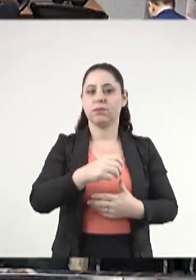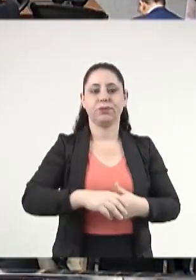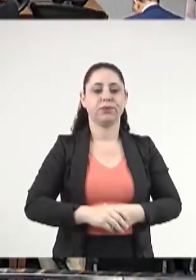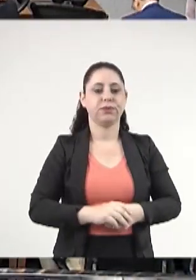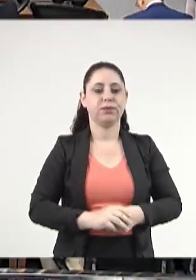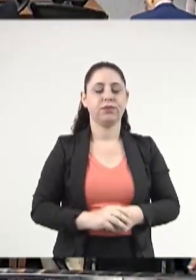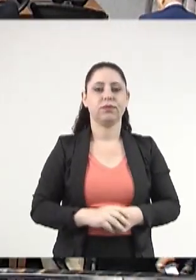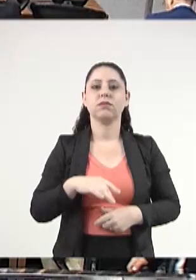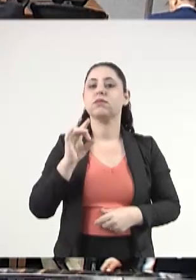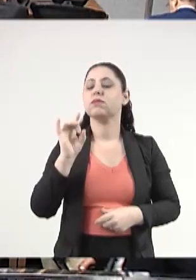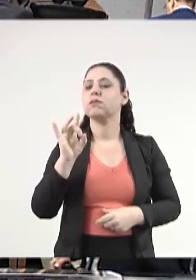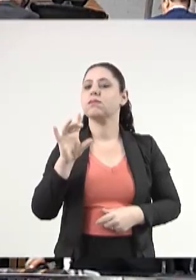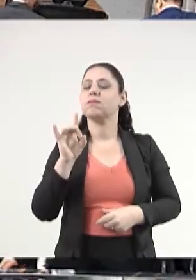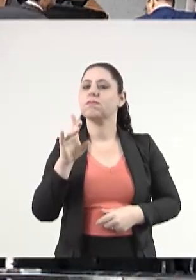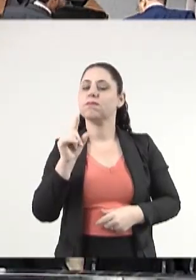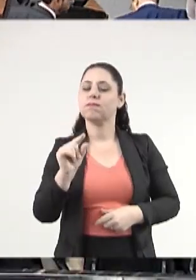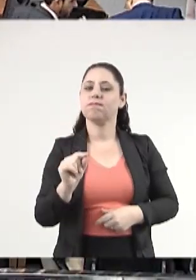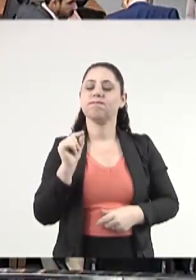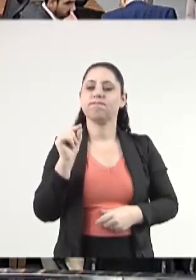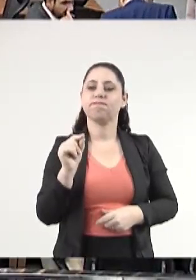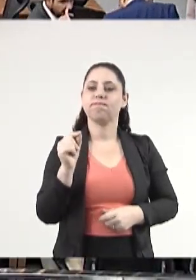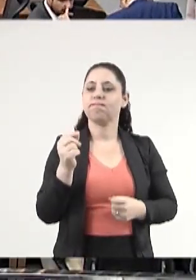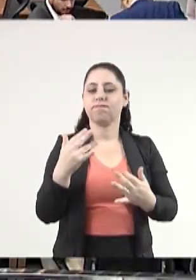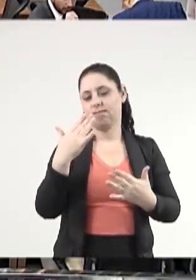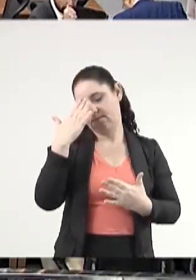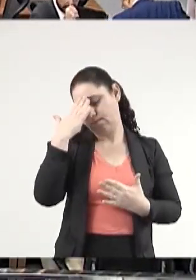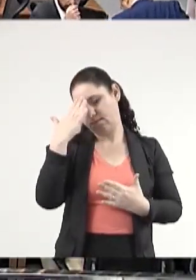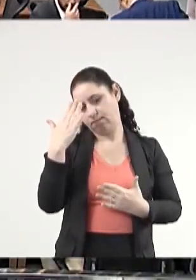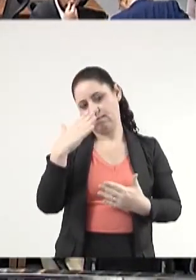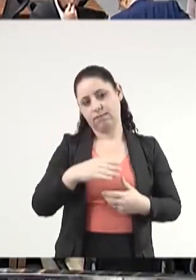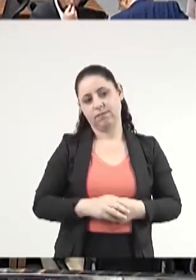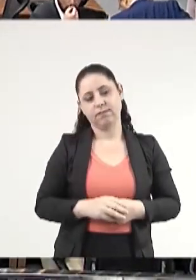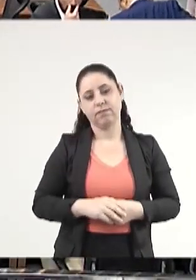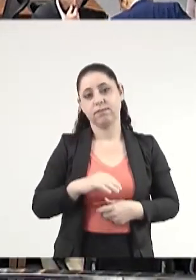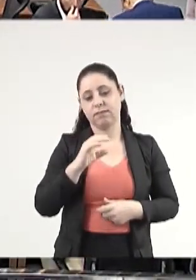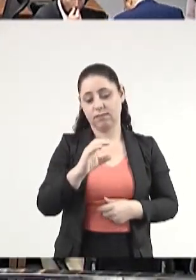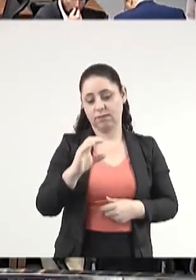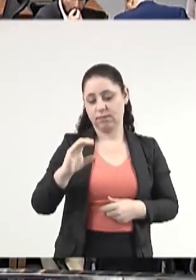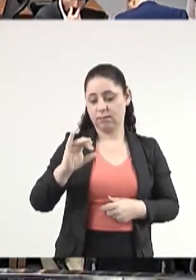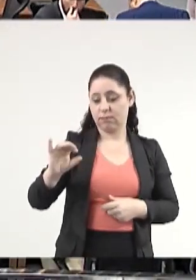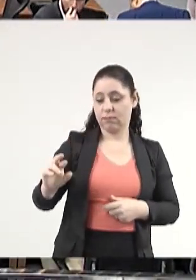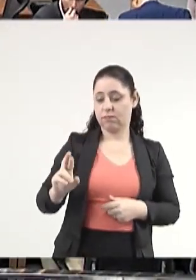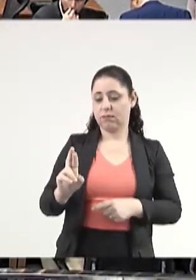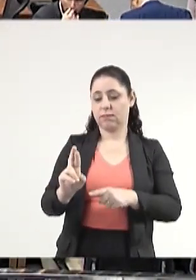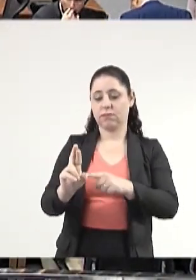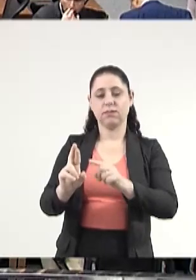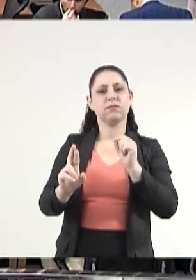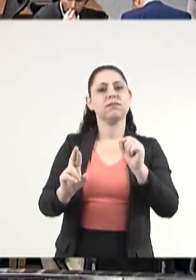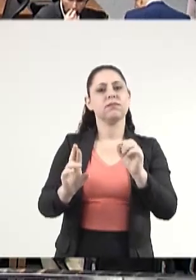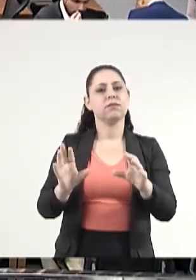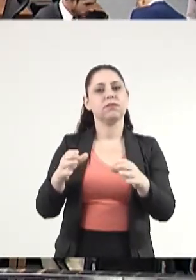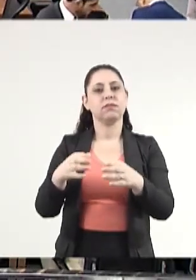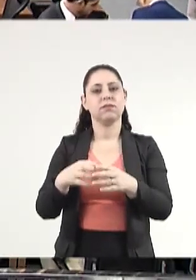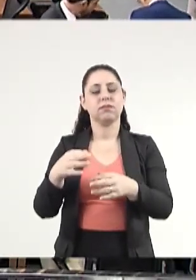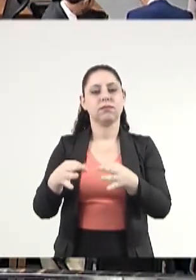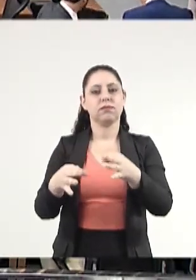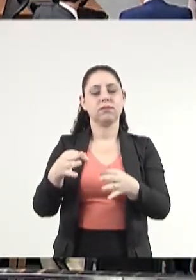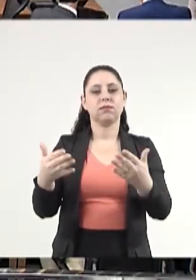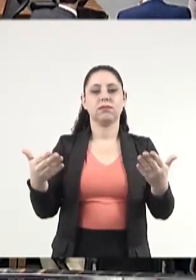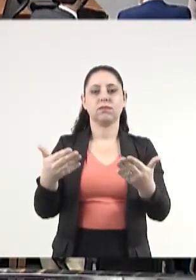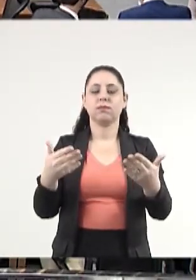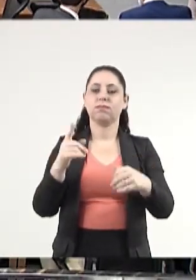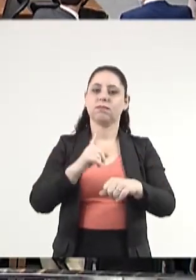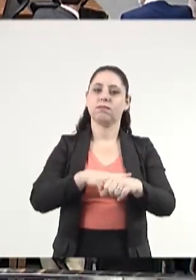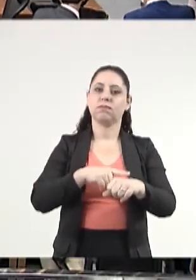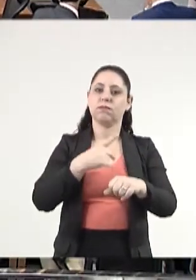Nogueira. Só para agradecer à CCJ, né? E hoje, no